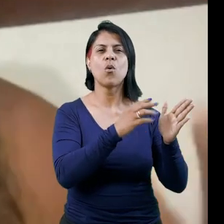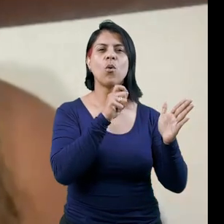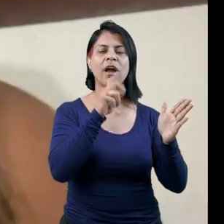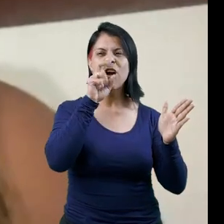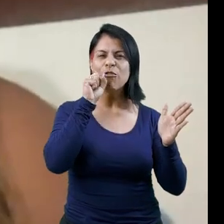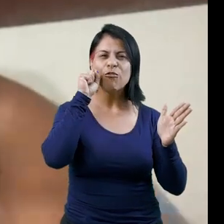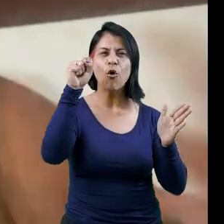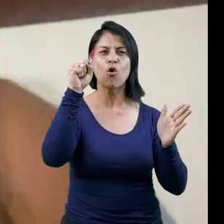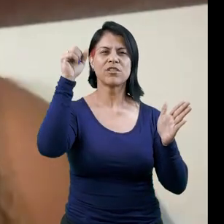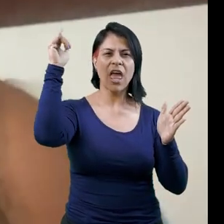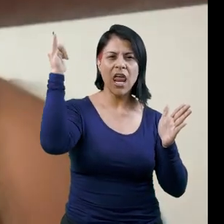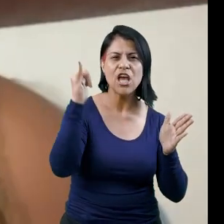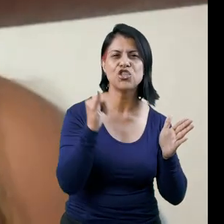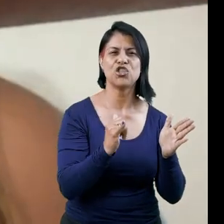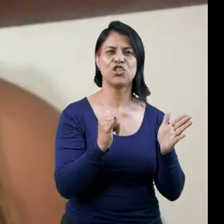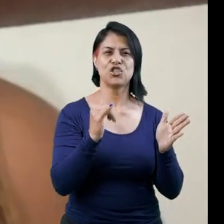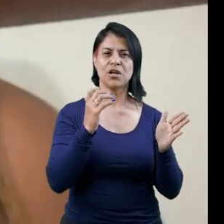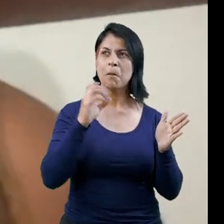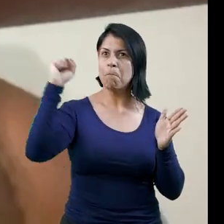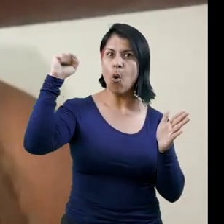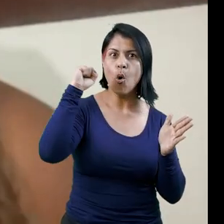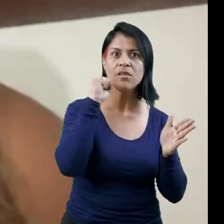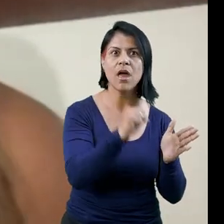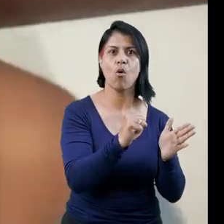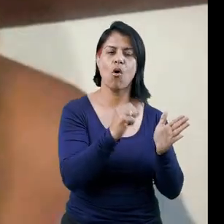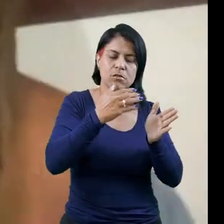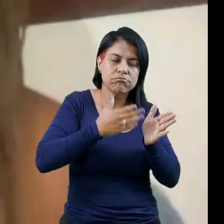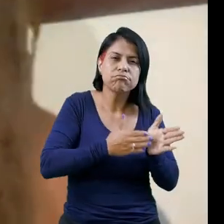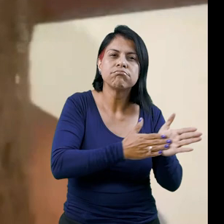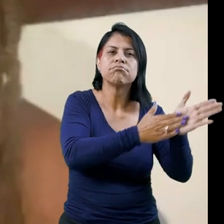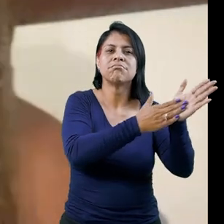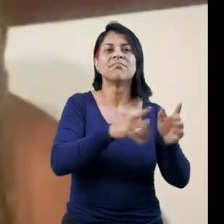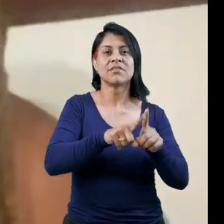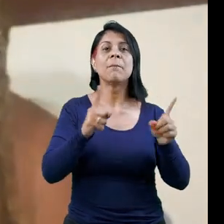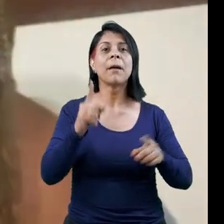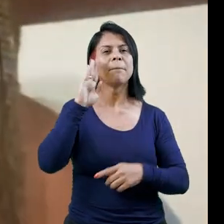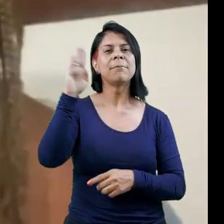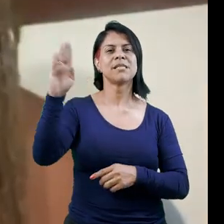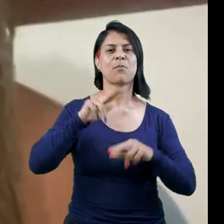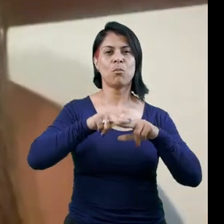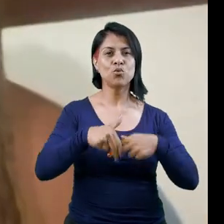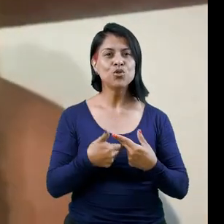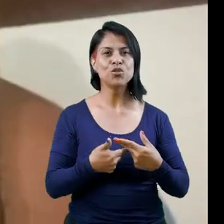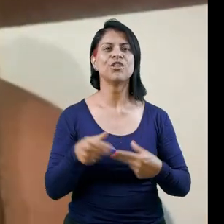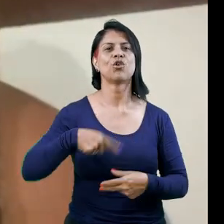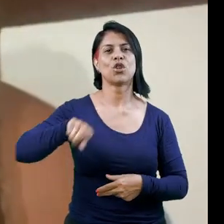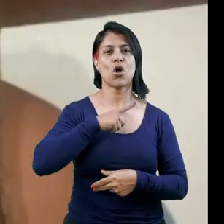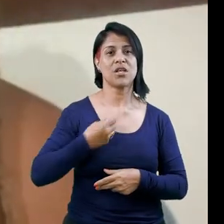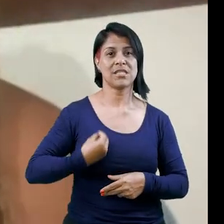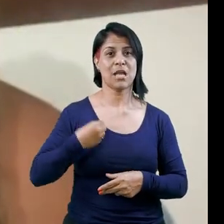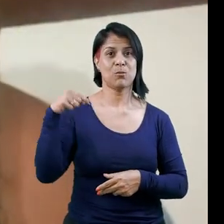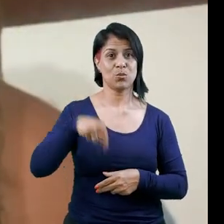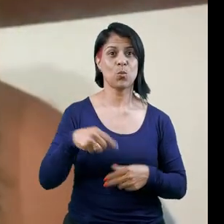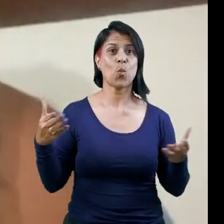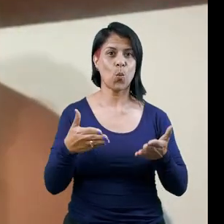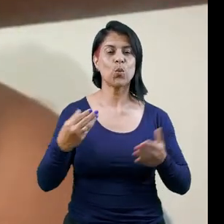força energética, dessa gama poderosa que é também fonte principal, motivo de estarmos aqui, de